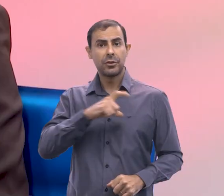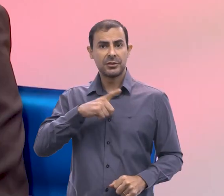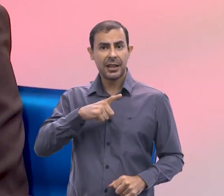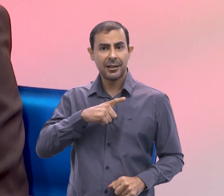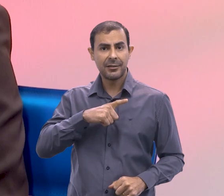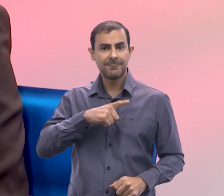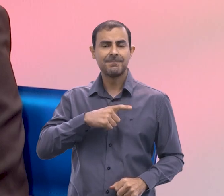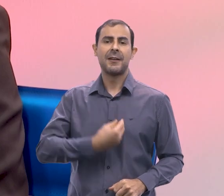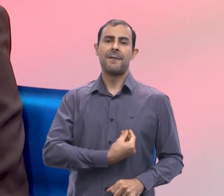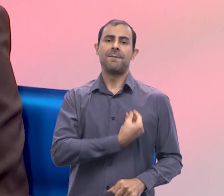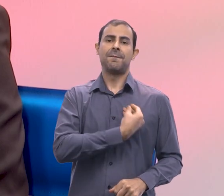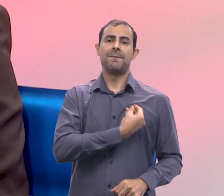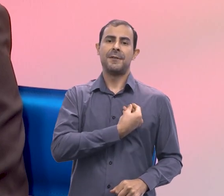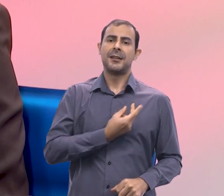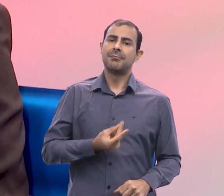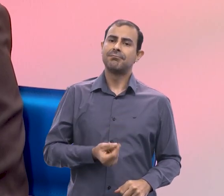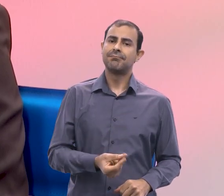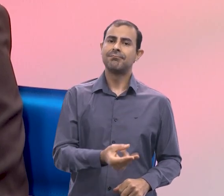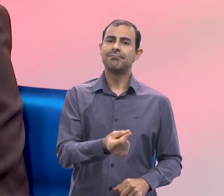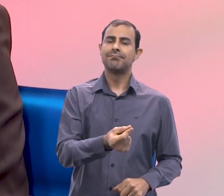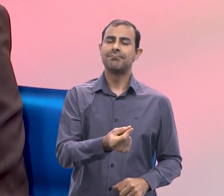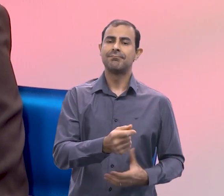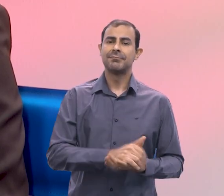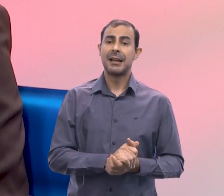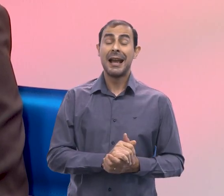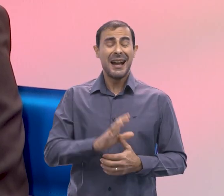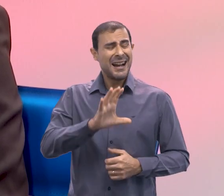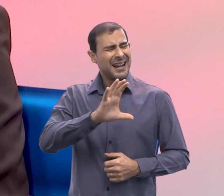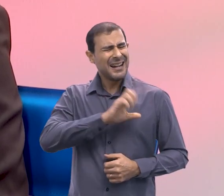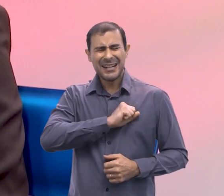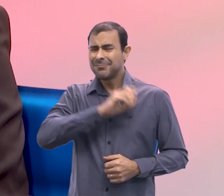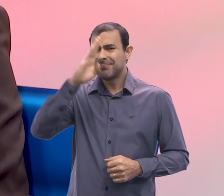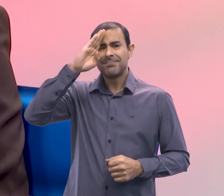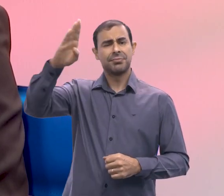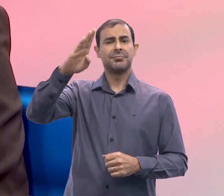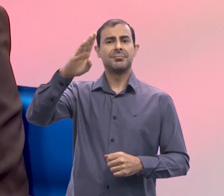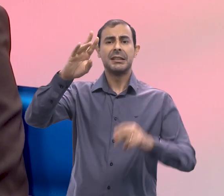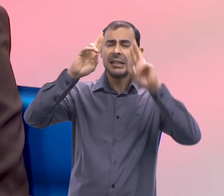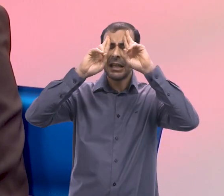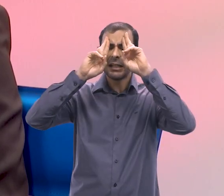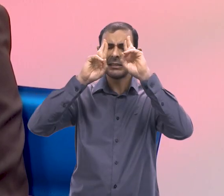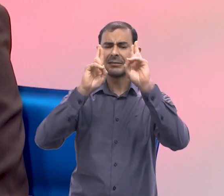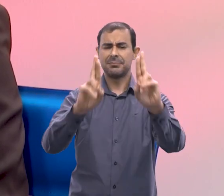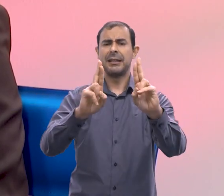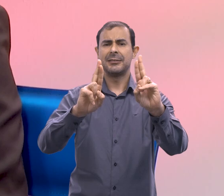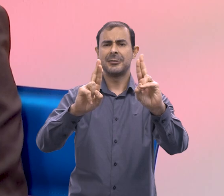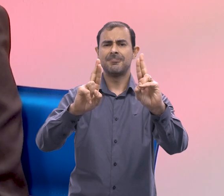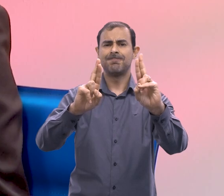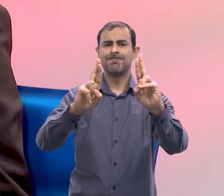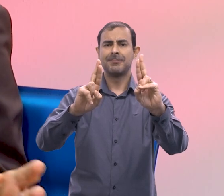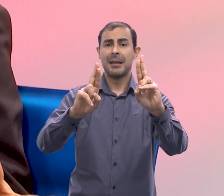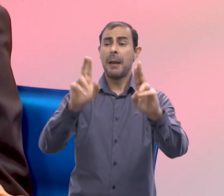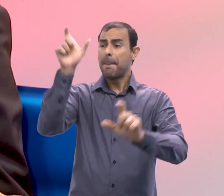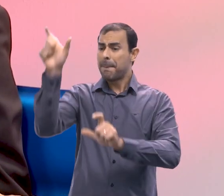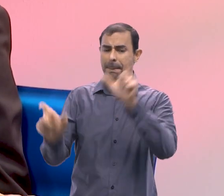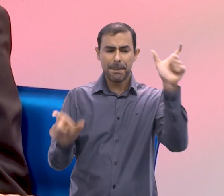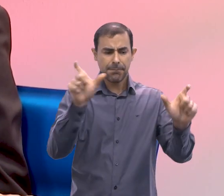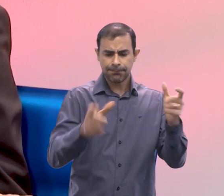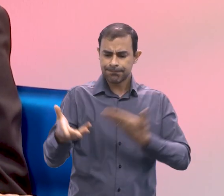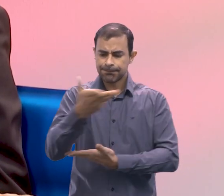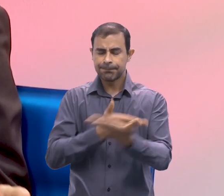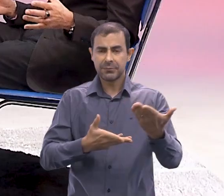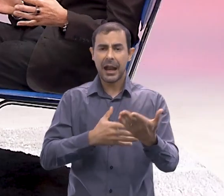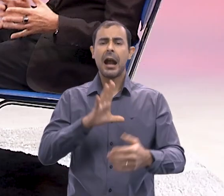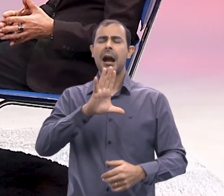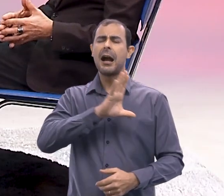amor, tem a vida. Ame, respeite acima de tudo. Ame as pessoas que estão ao seu